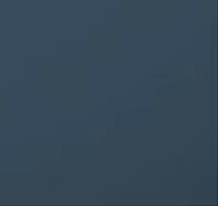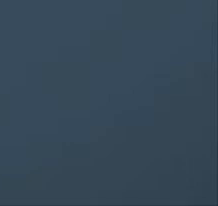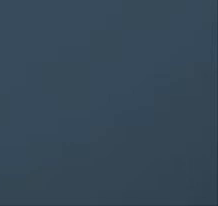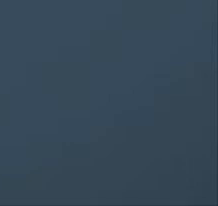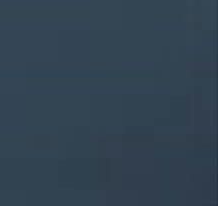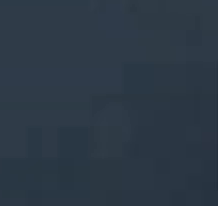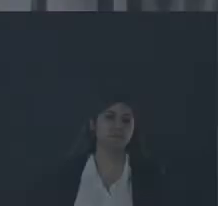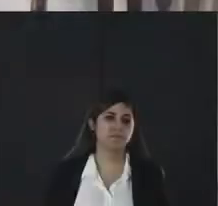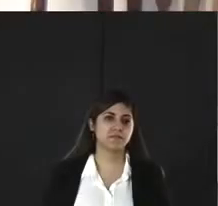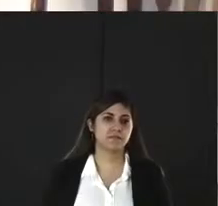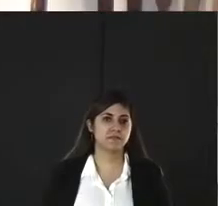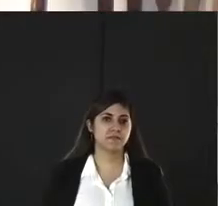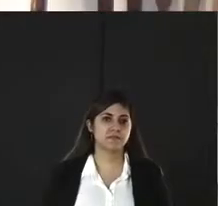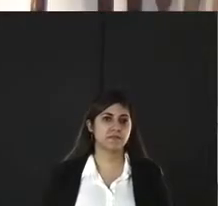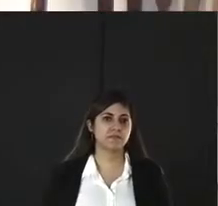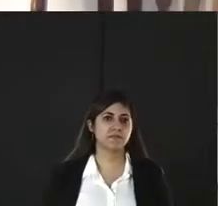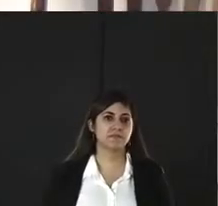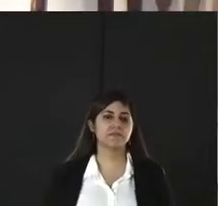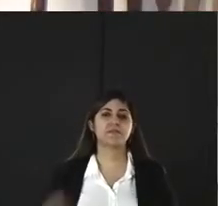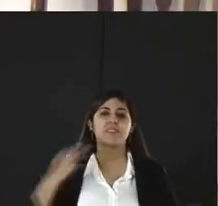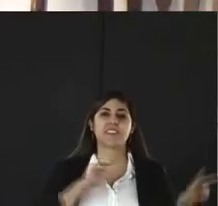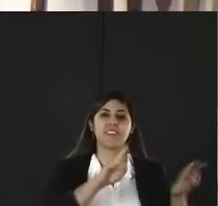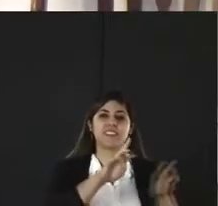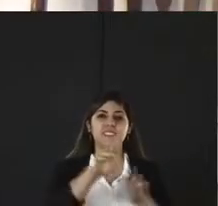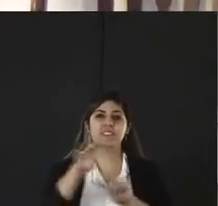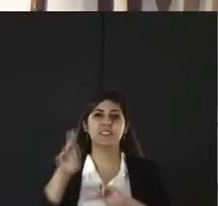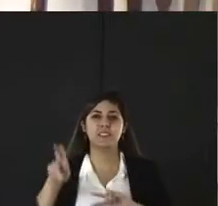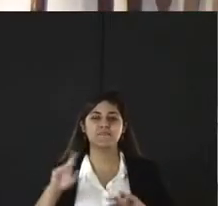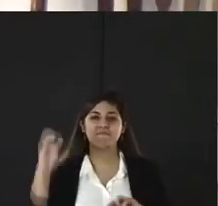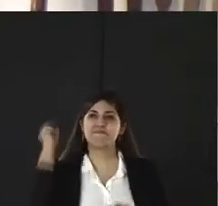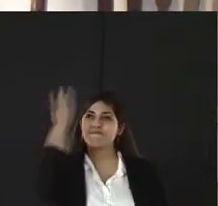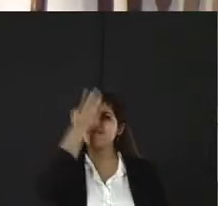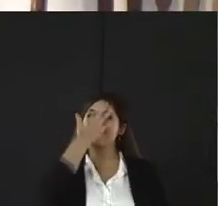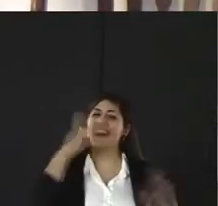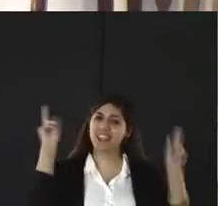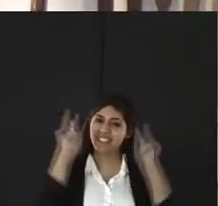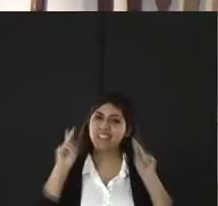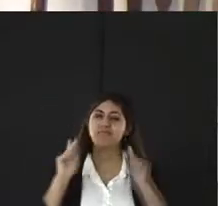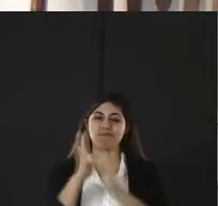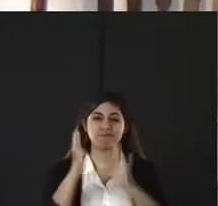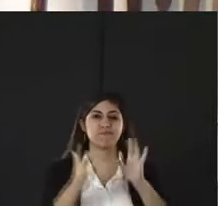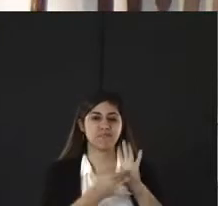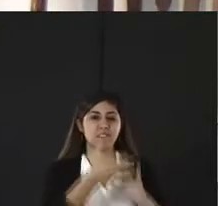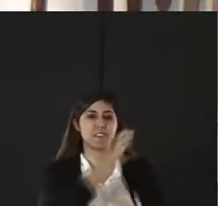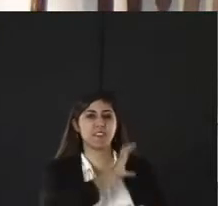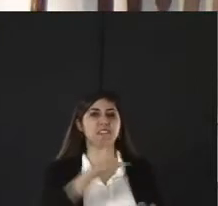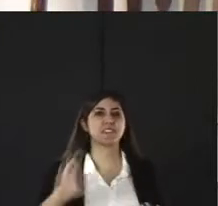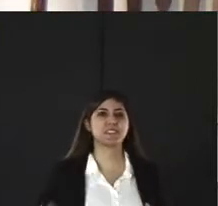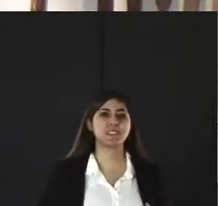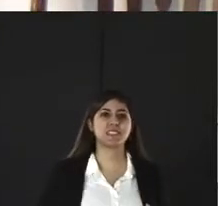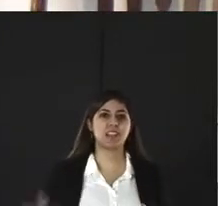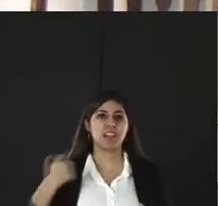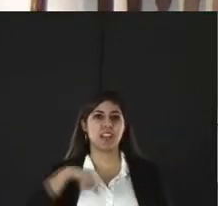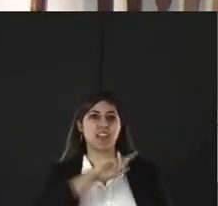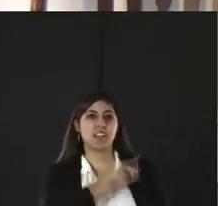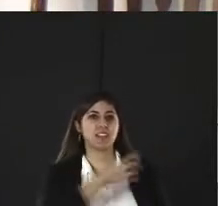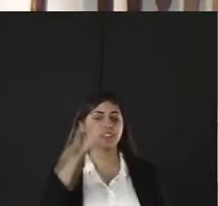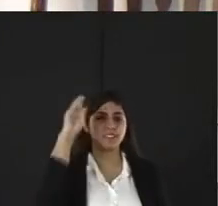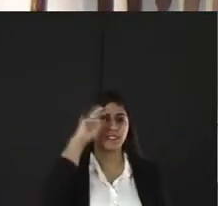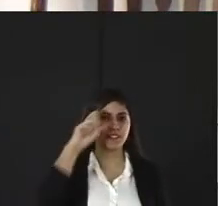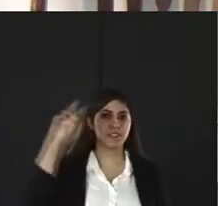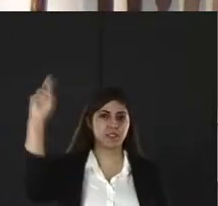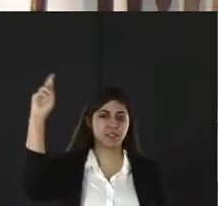aí os gols graça e a paz do senhor jesus cristo nosso senhor seja com cada